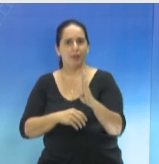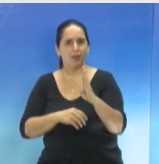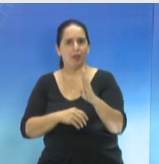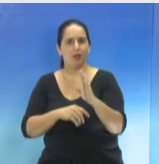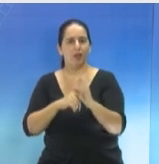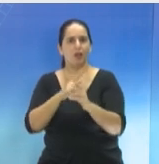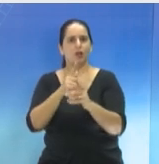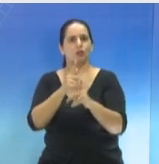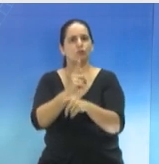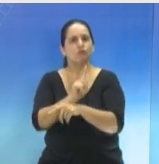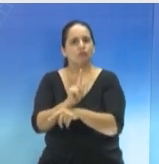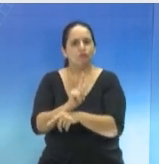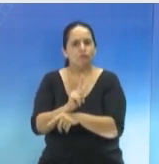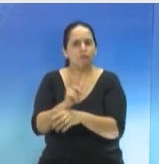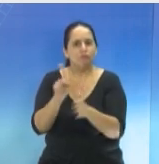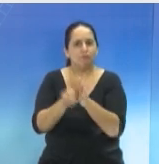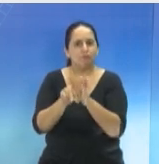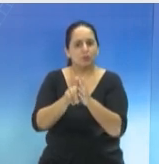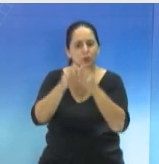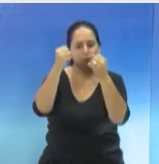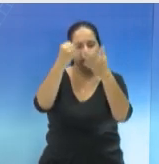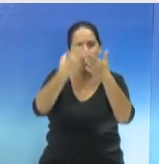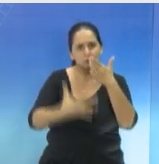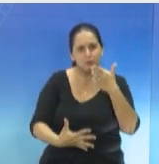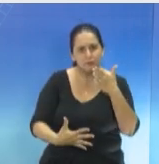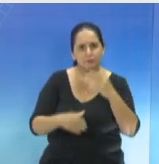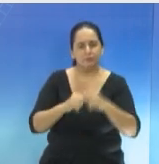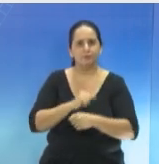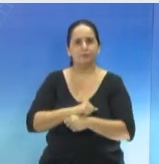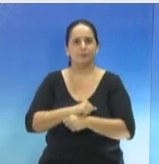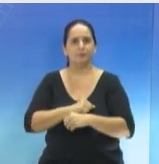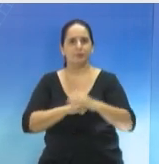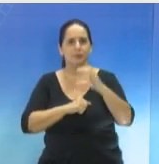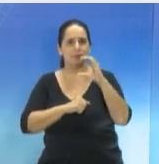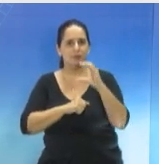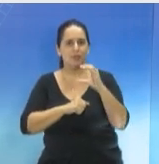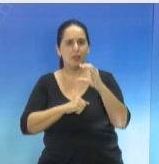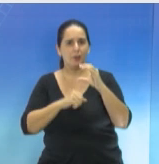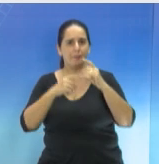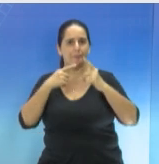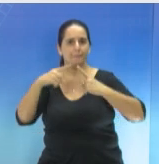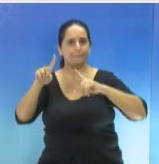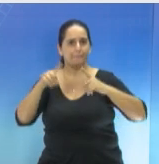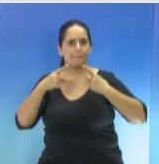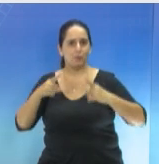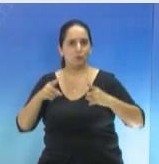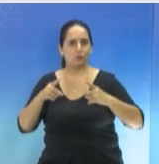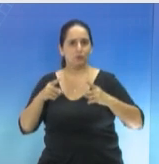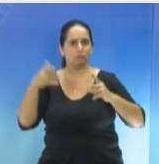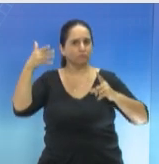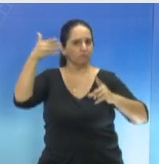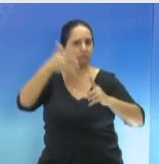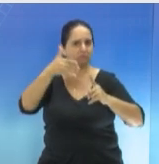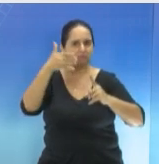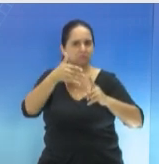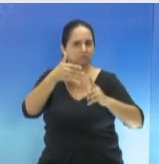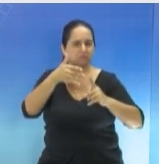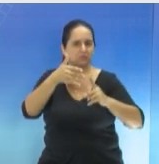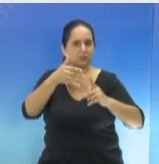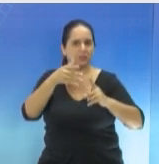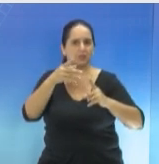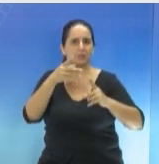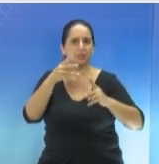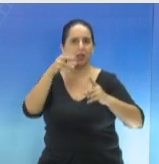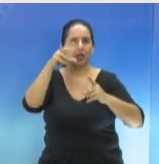características protocolar? C. Canção concebida sem interferência da oralidade, não tem nenhuma marca da